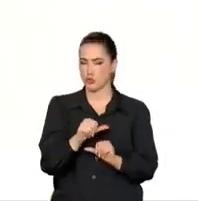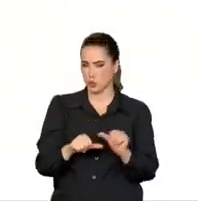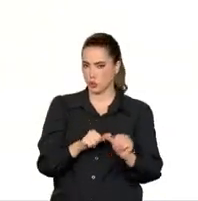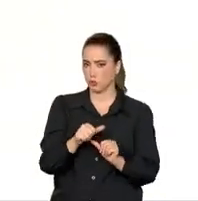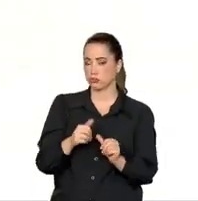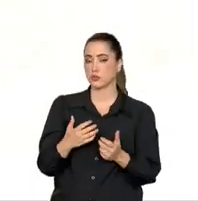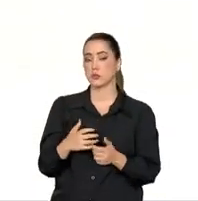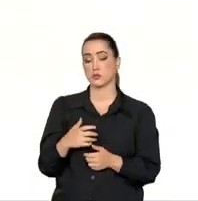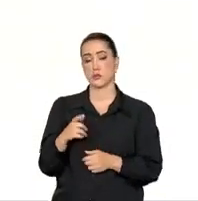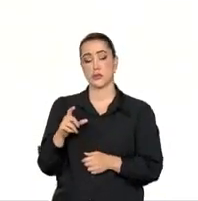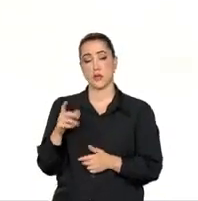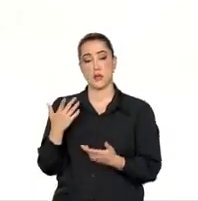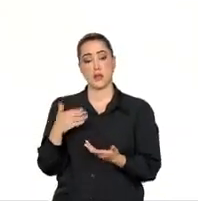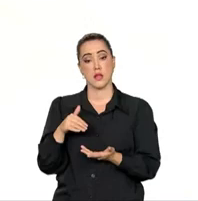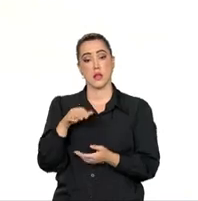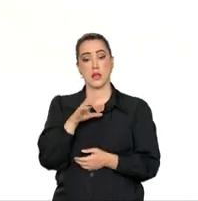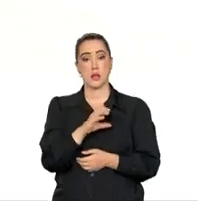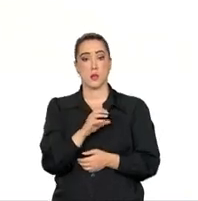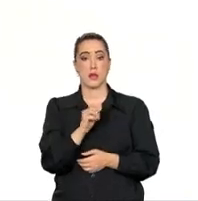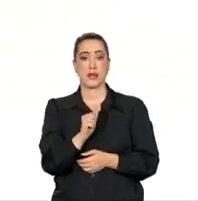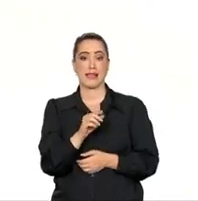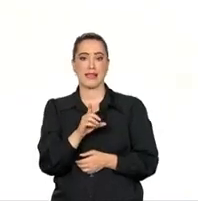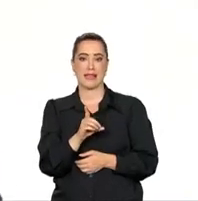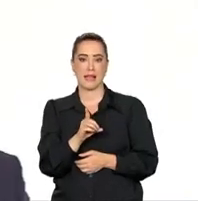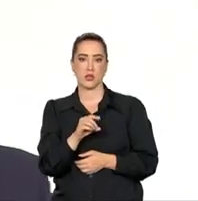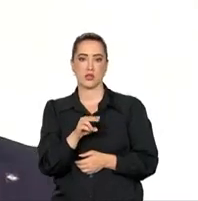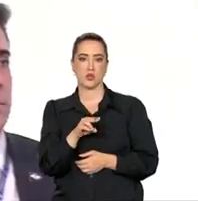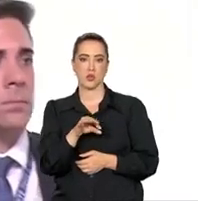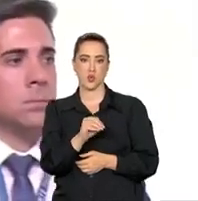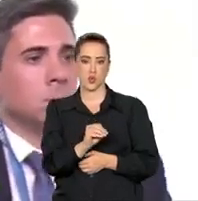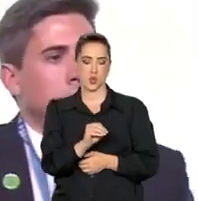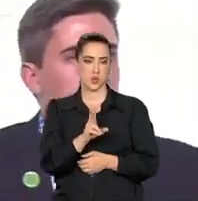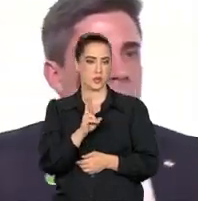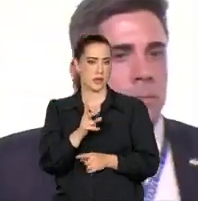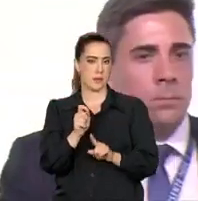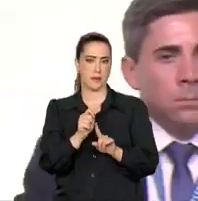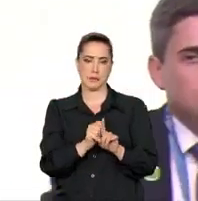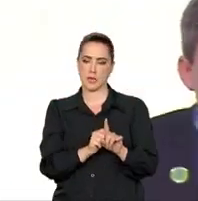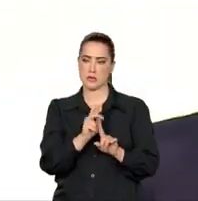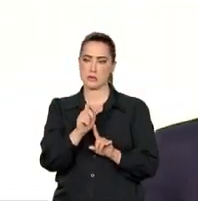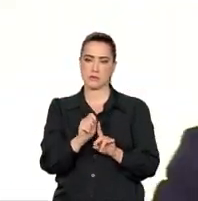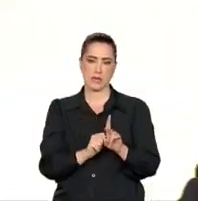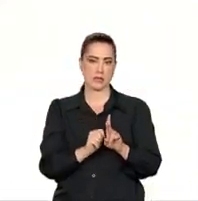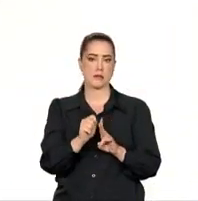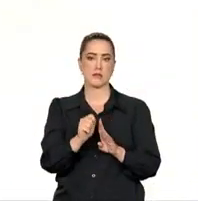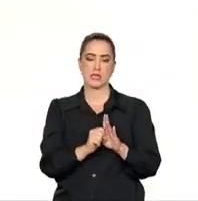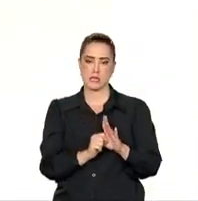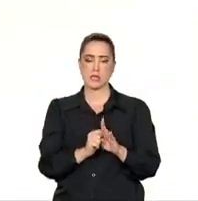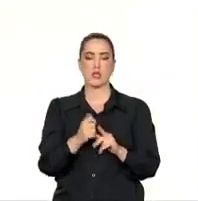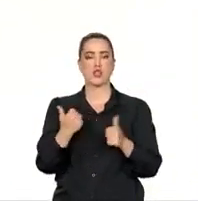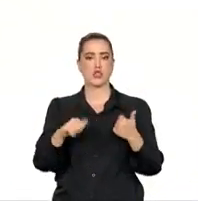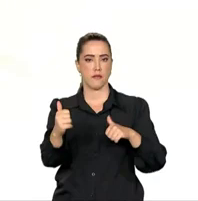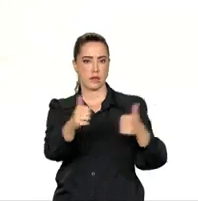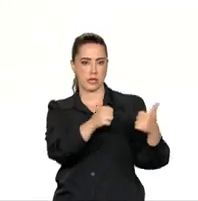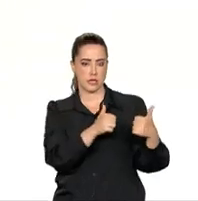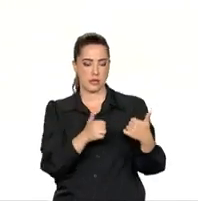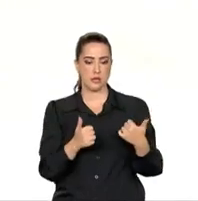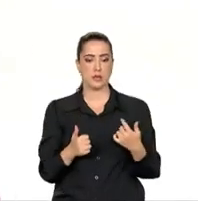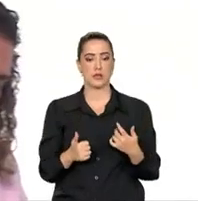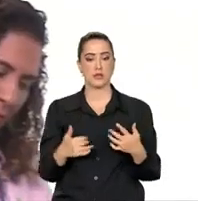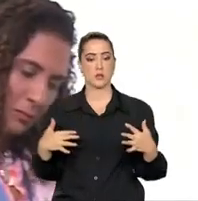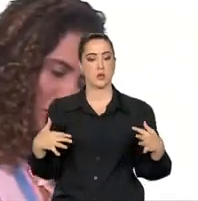Único, fazendo medição já todo mês uma nova folha do Cadastro